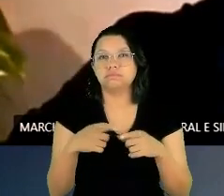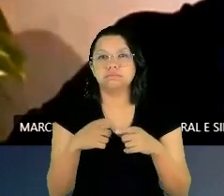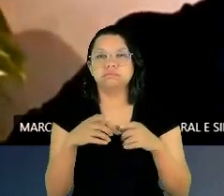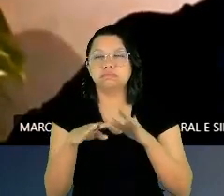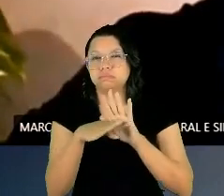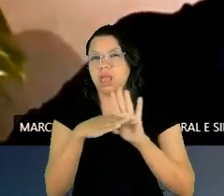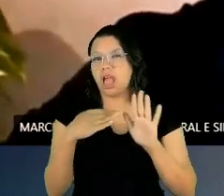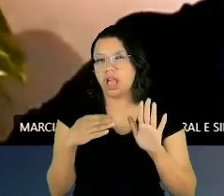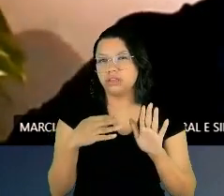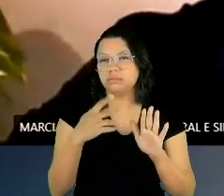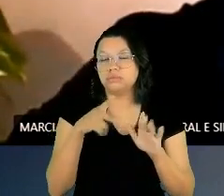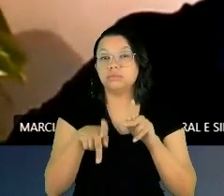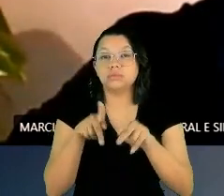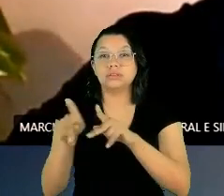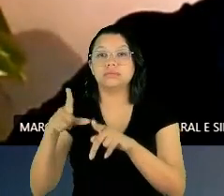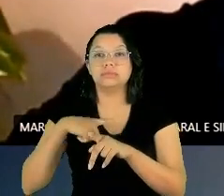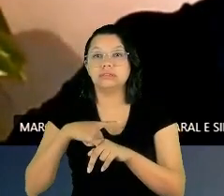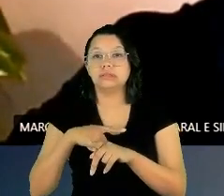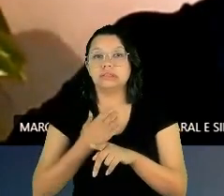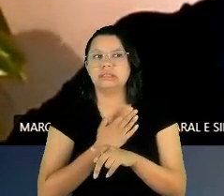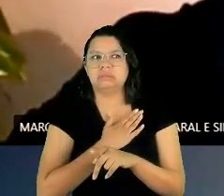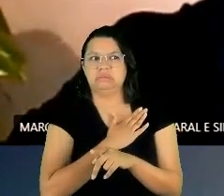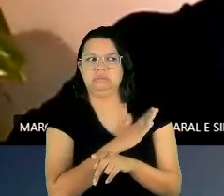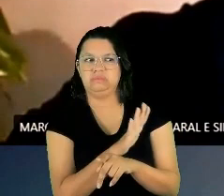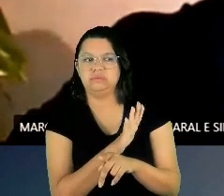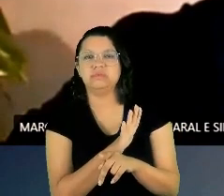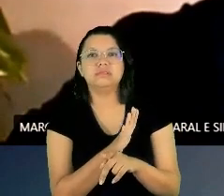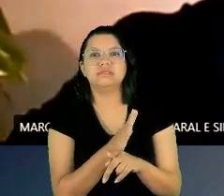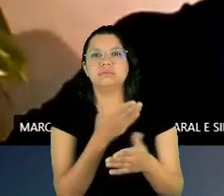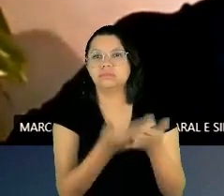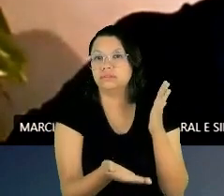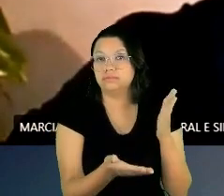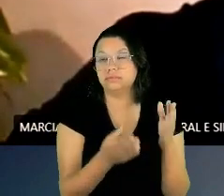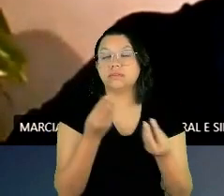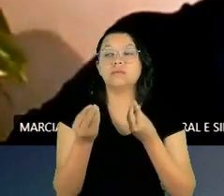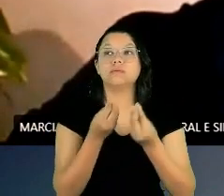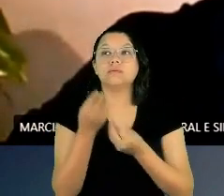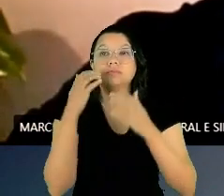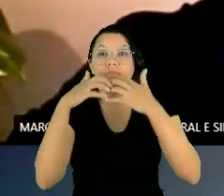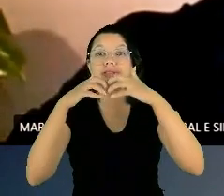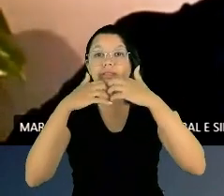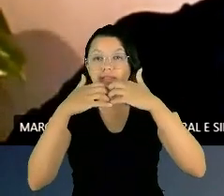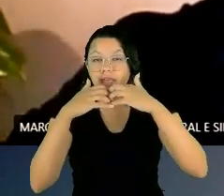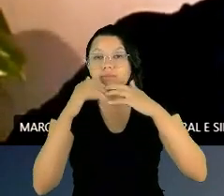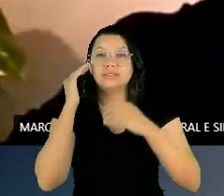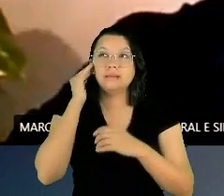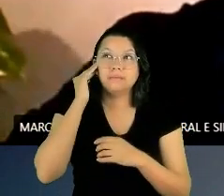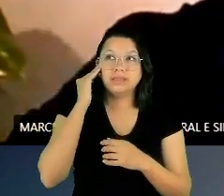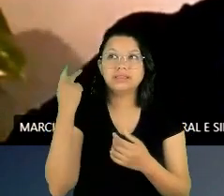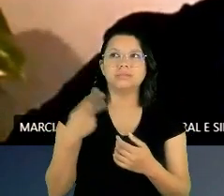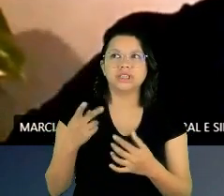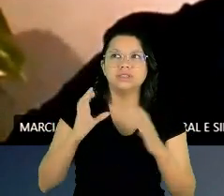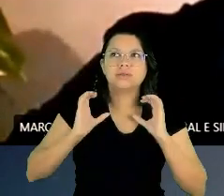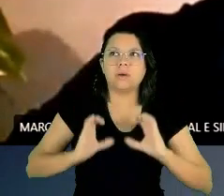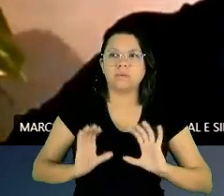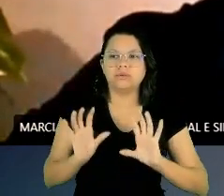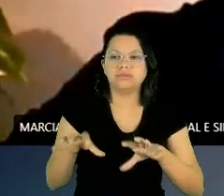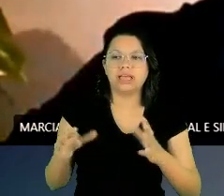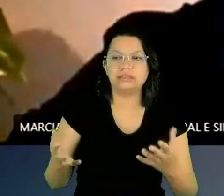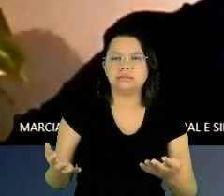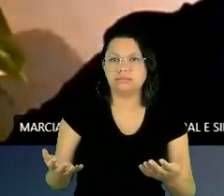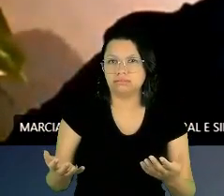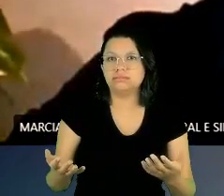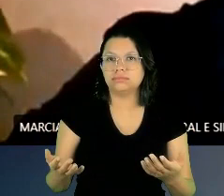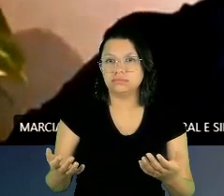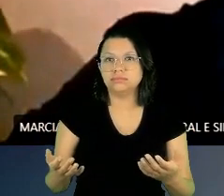população nós temos aversão à perda, e a neurociência vai tentar explicar como é que o nosso cérebro então está processando as informações para a gente se comportar dessa